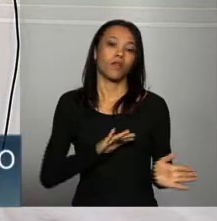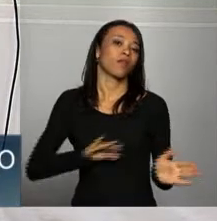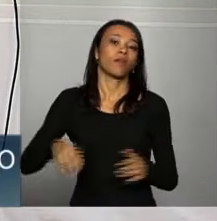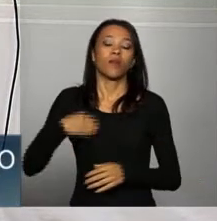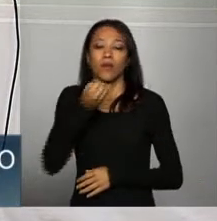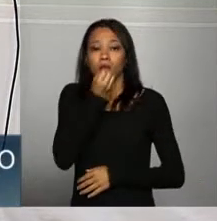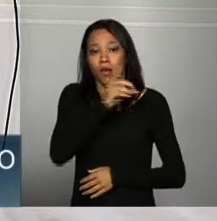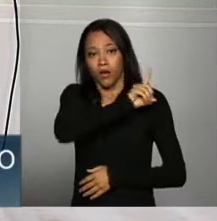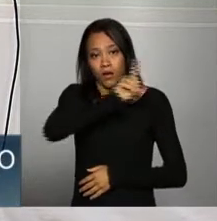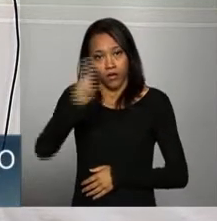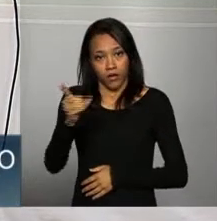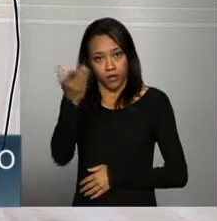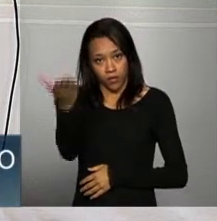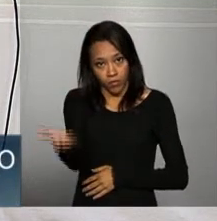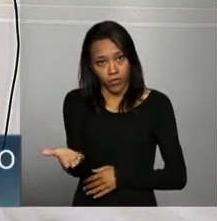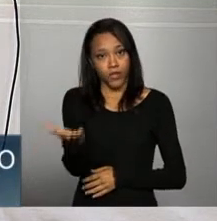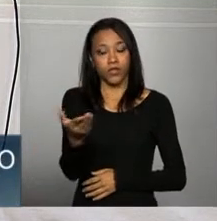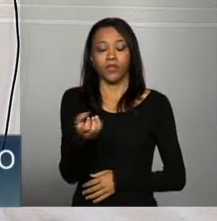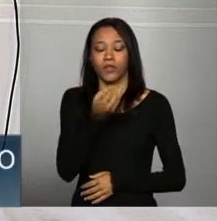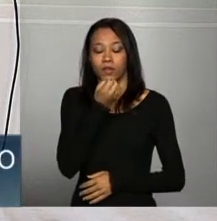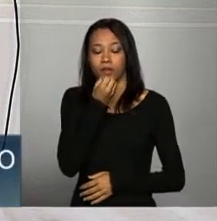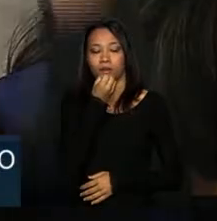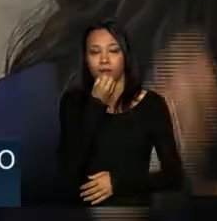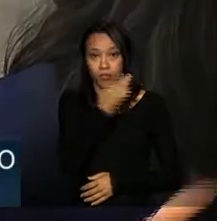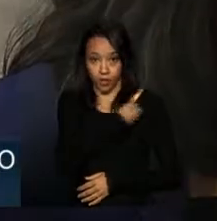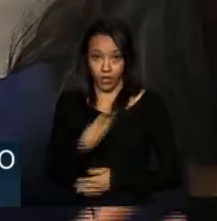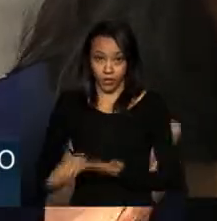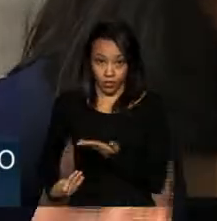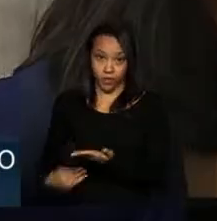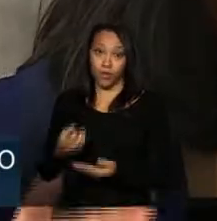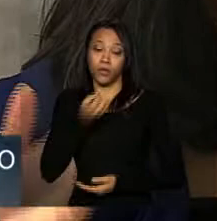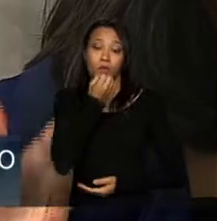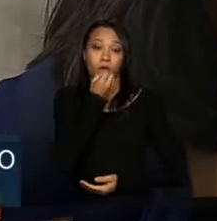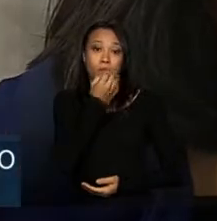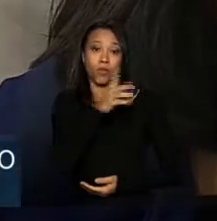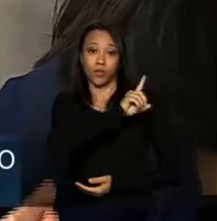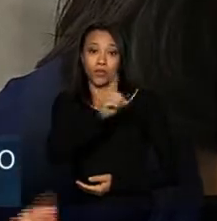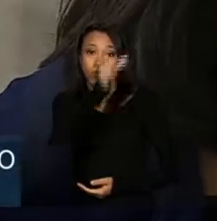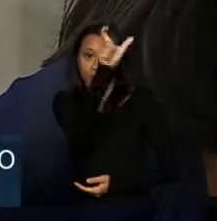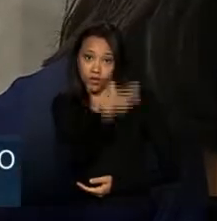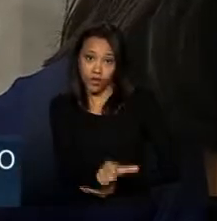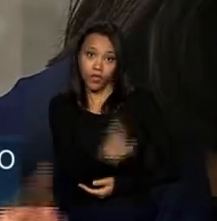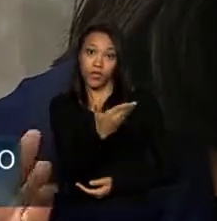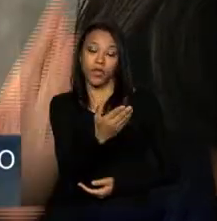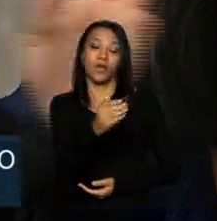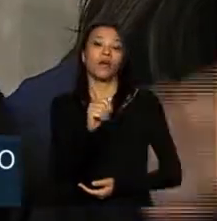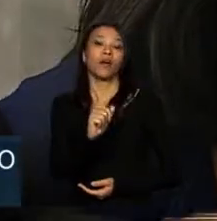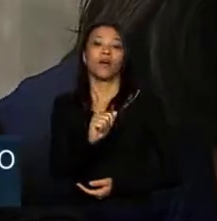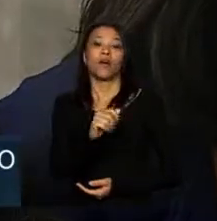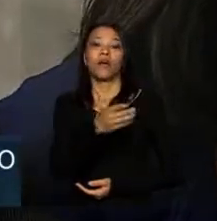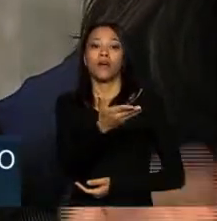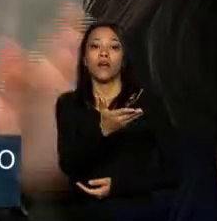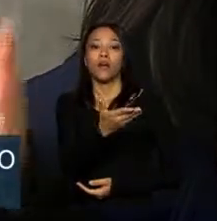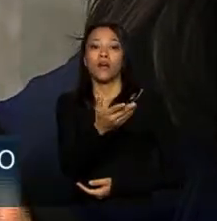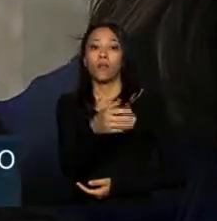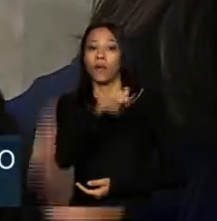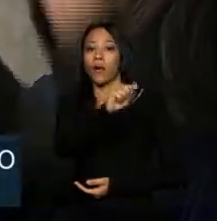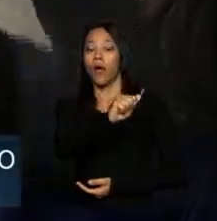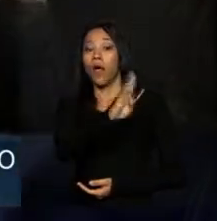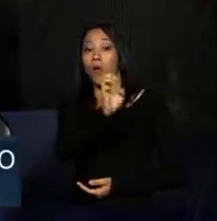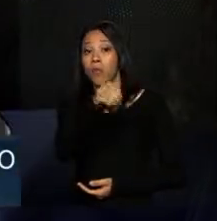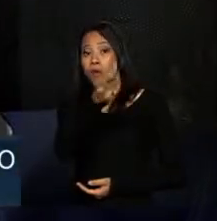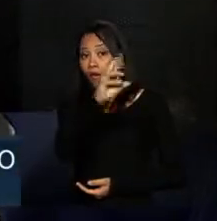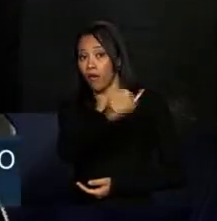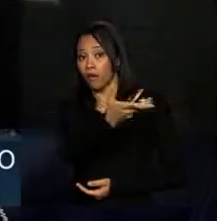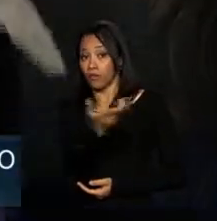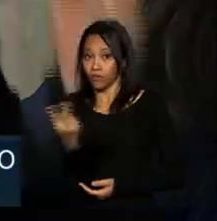bom dia, ministro. Bom dia, Alberto. Eu tenho duas perguntas. Eu queria formular uma para o Alberto e uma para o